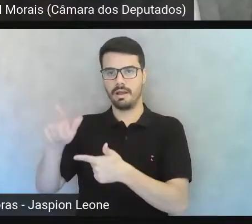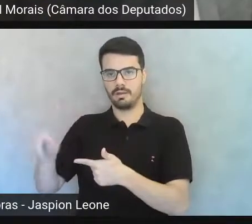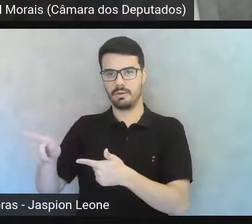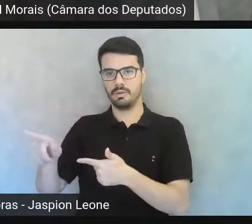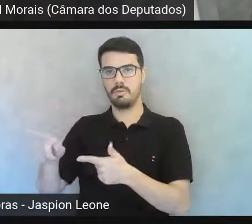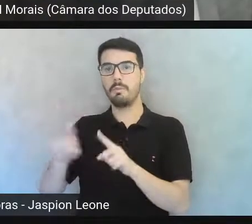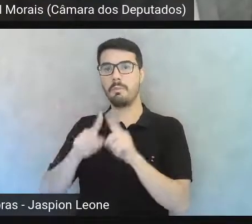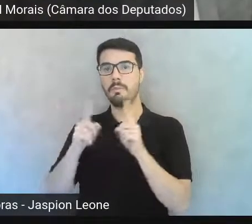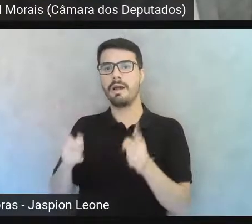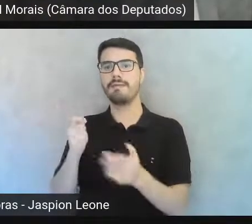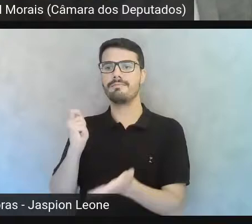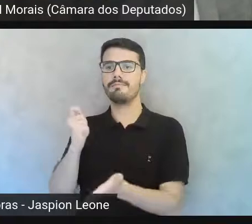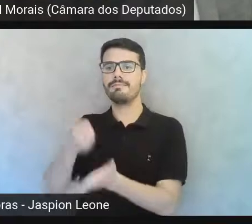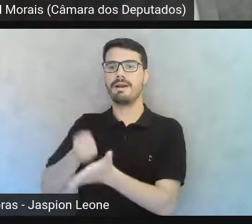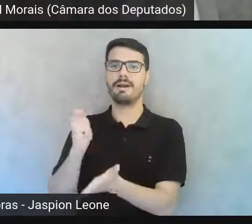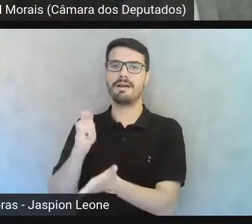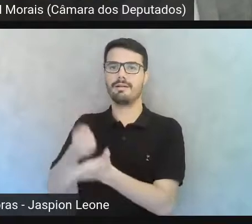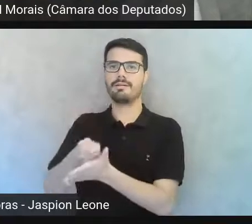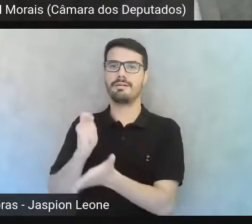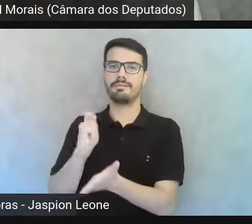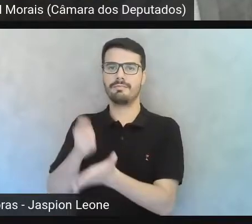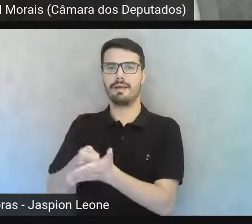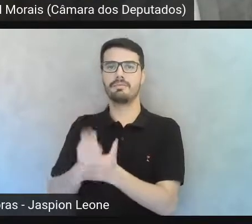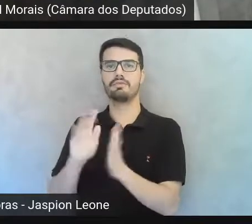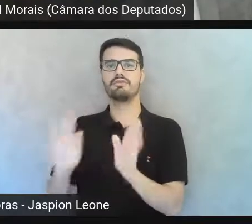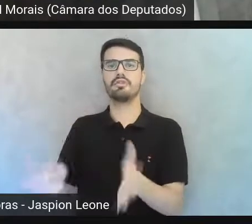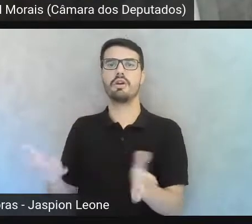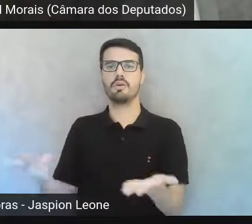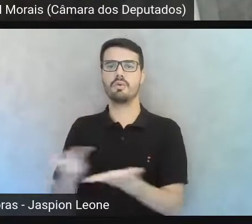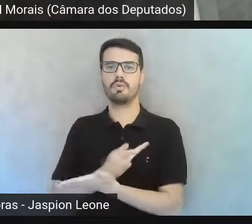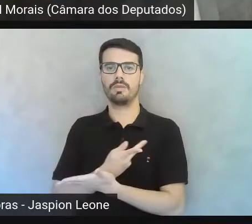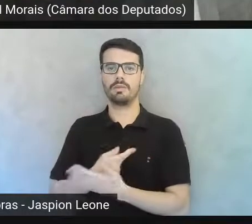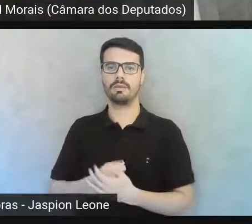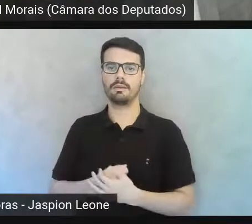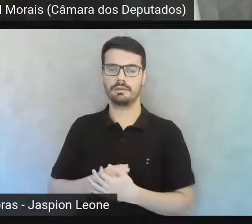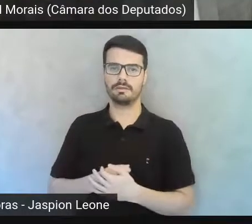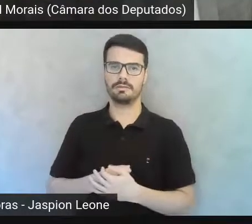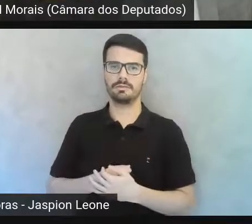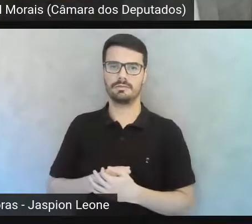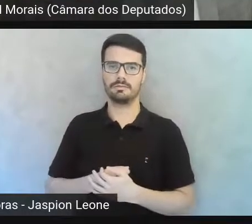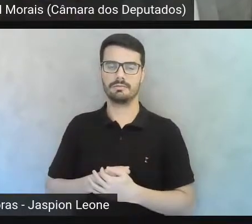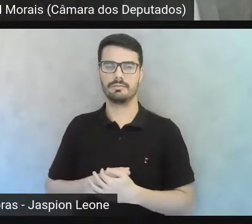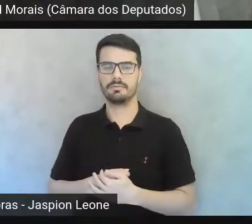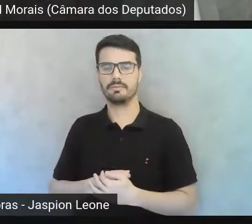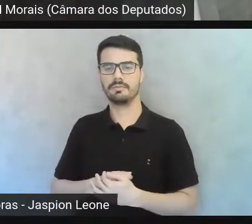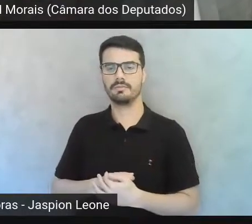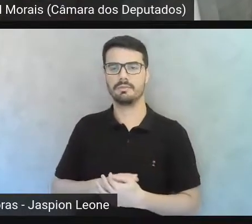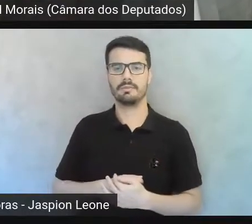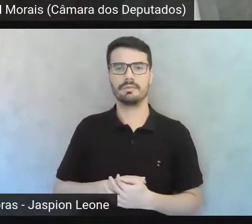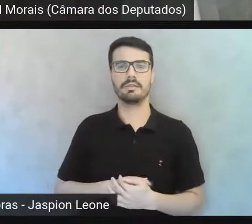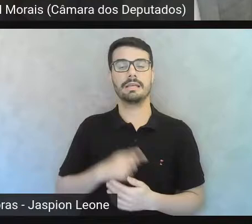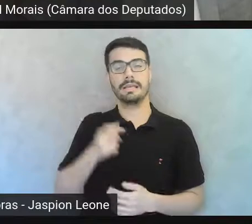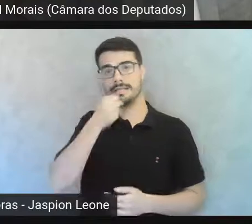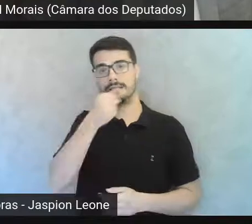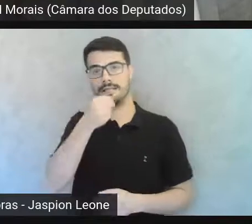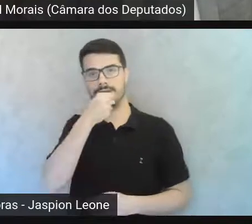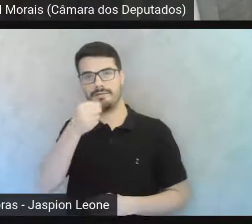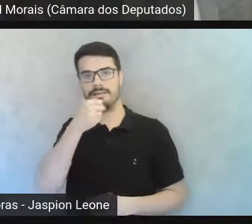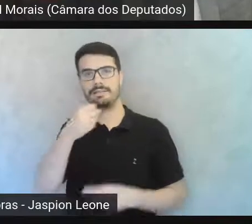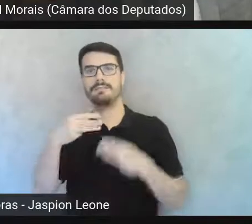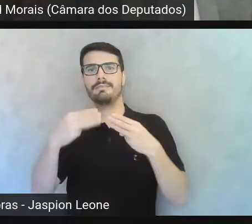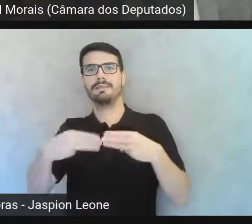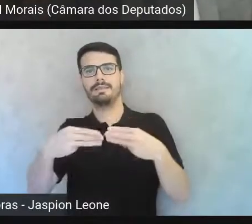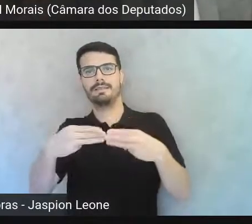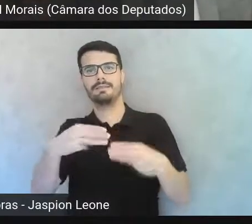o pagamento das faturas está sendo integral. Essa é a notícia que nós temos. Em uma entrevista, o ministro Benjamin